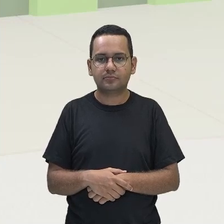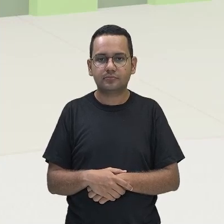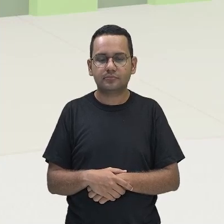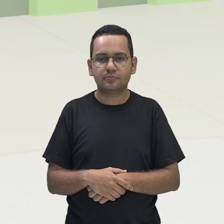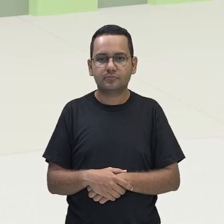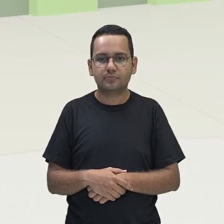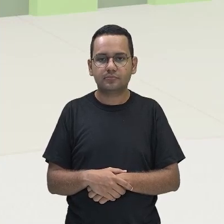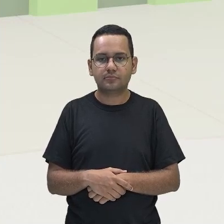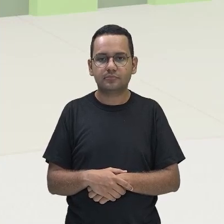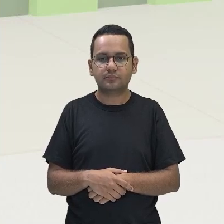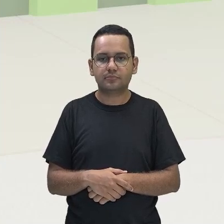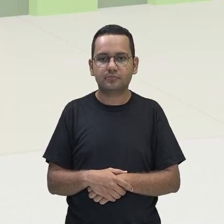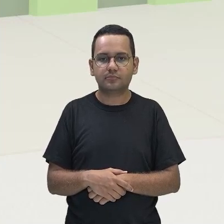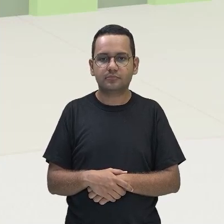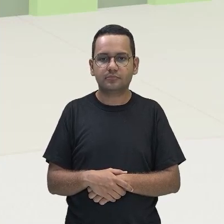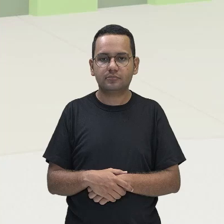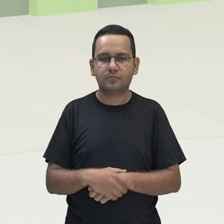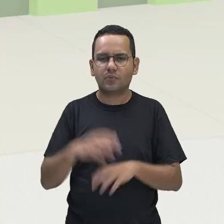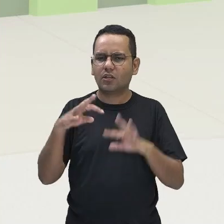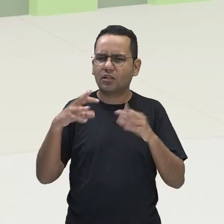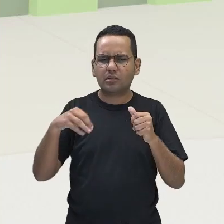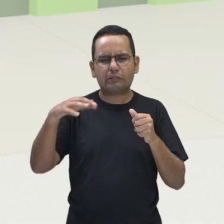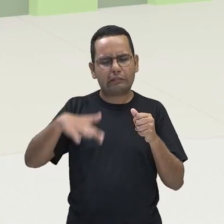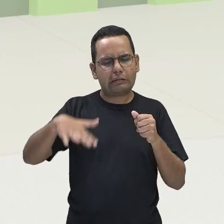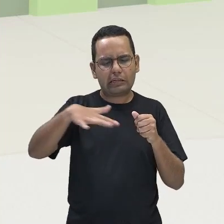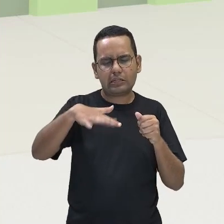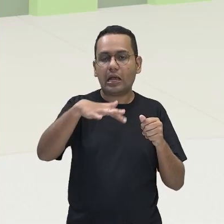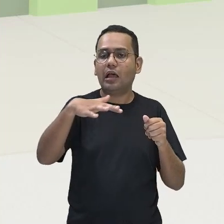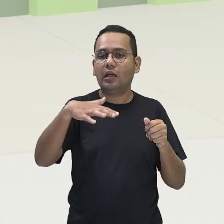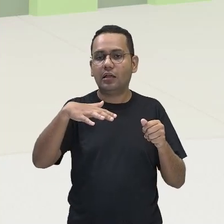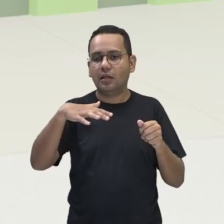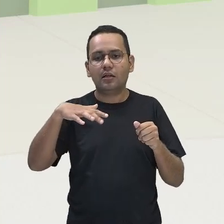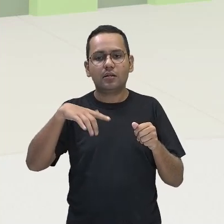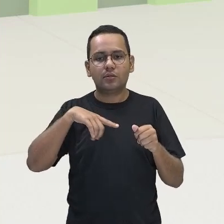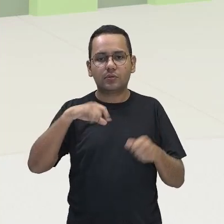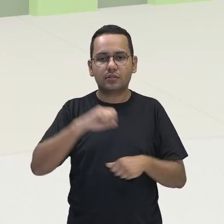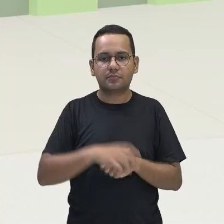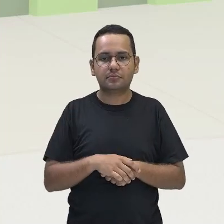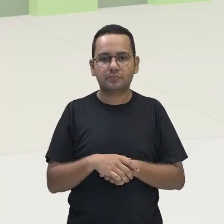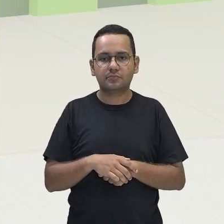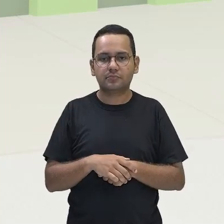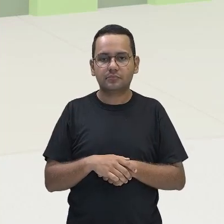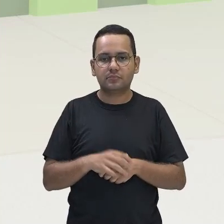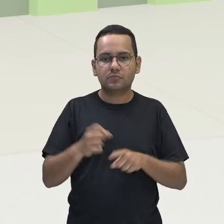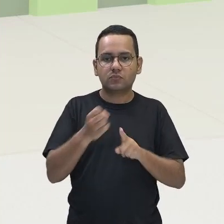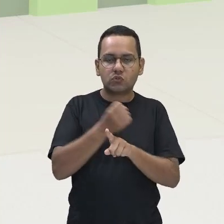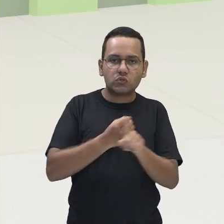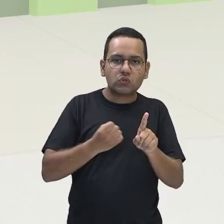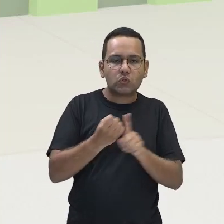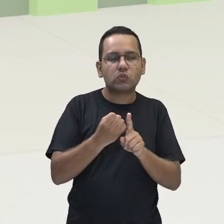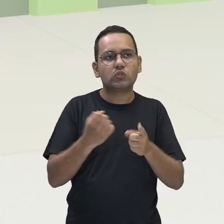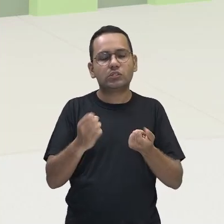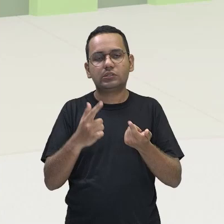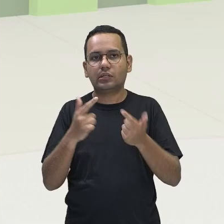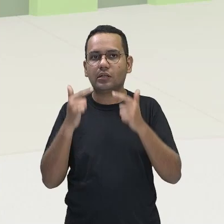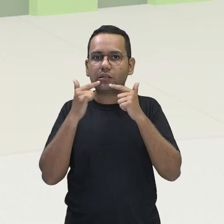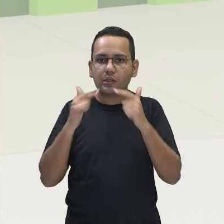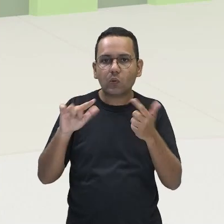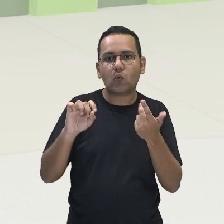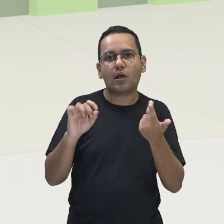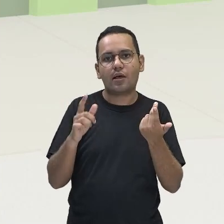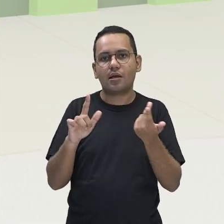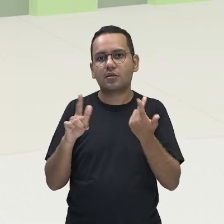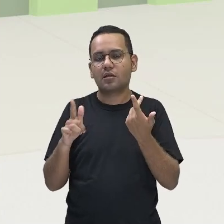as áreas de conhecimento, na sociologia, na área de linguagens, letras,